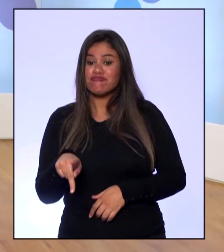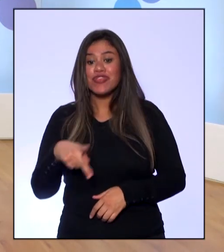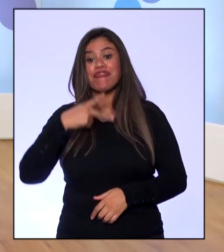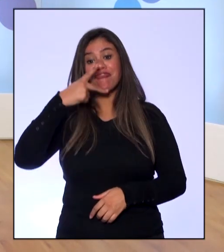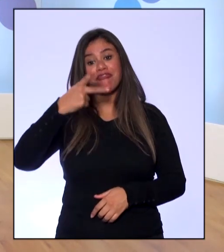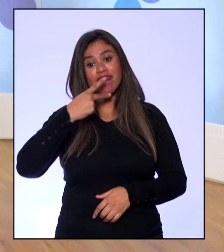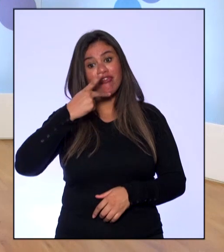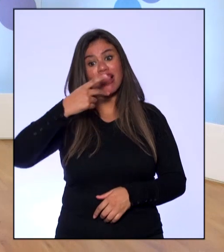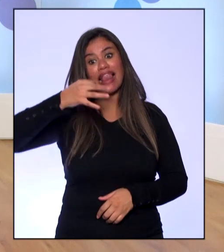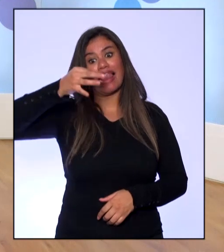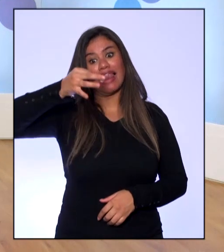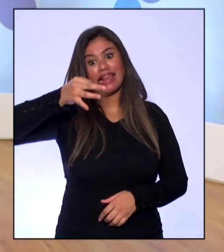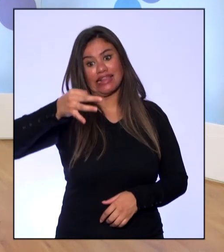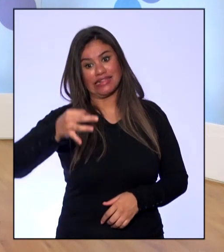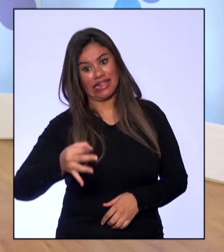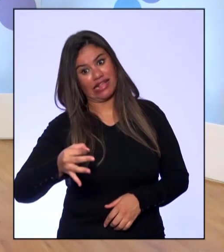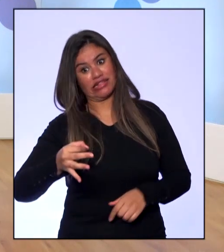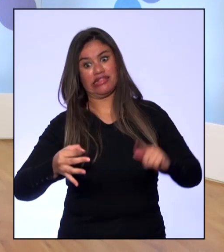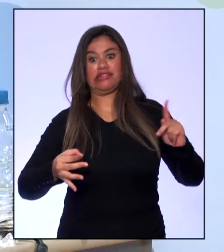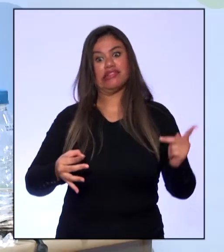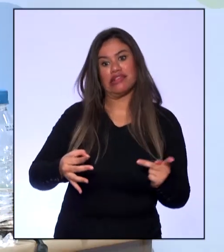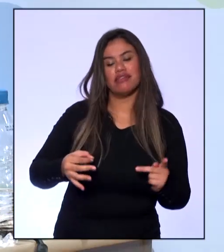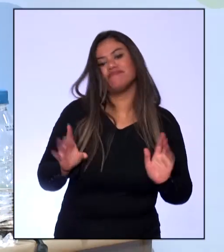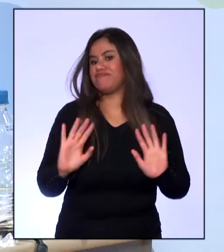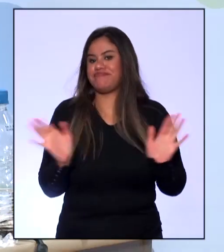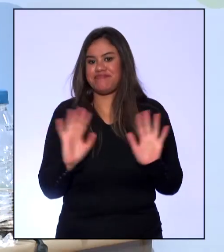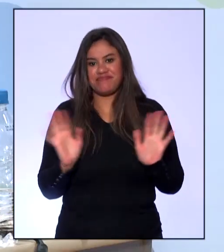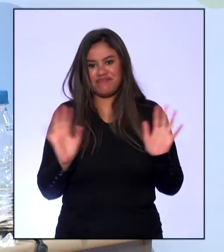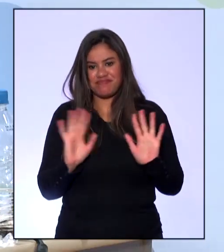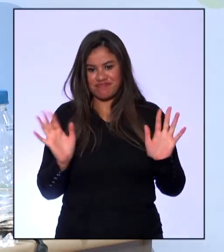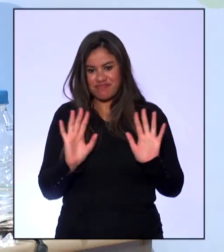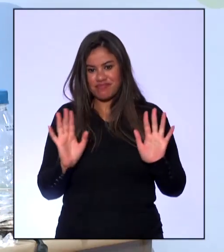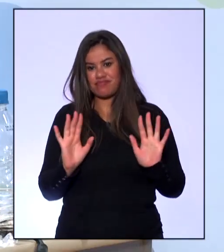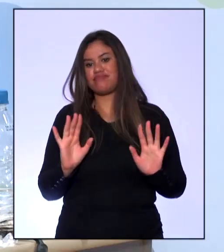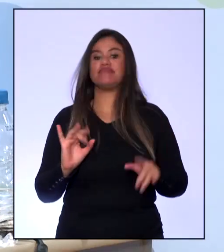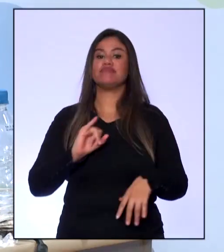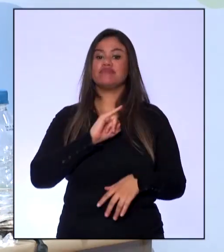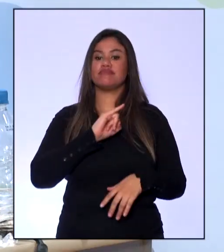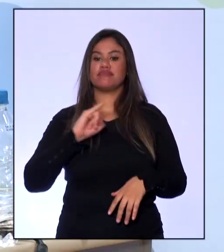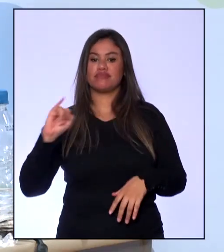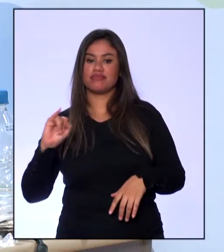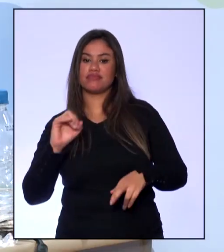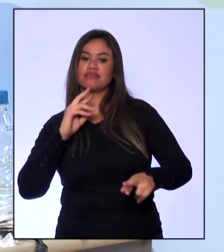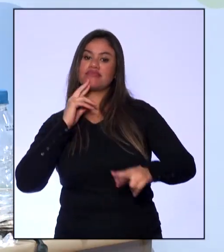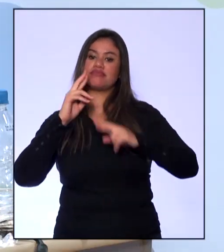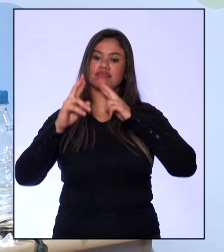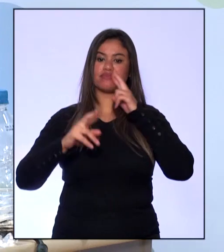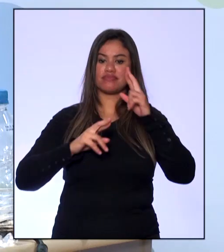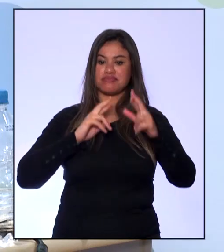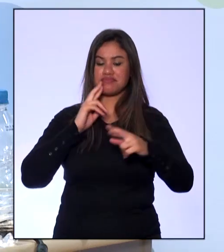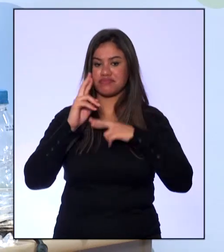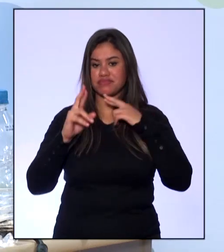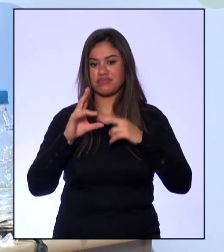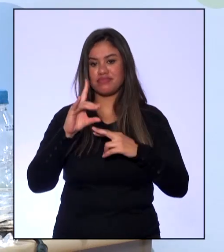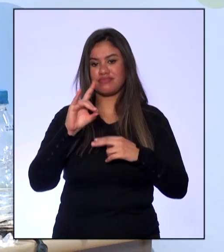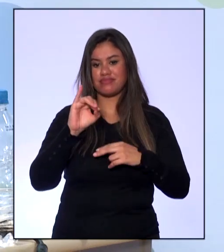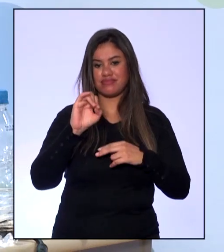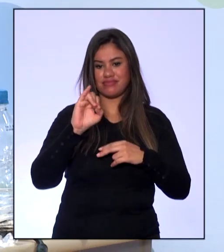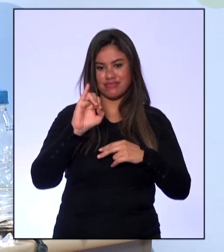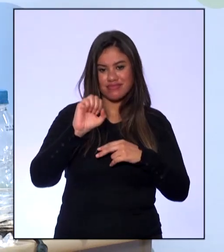dizer efetivamente um está certo ou está errado. Se vocês colocassem lá na resposta dissertativa uma